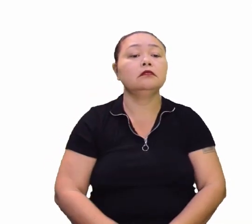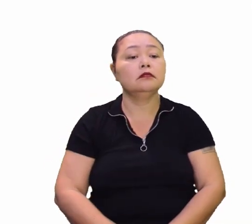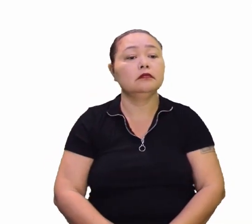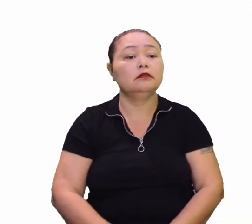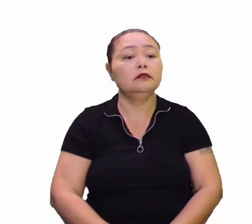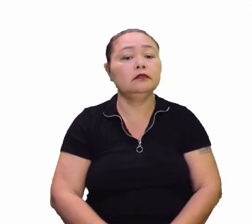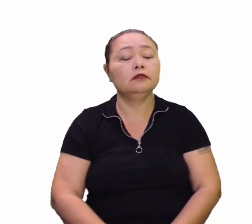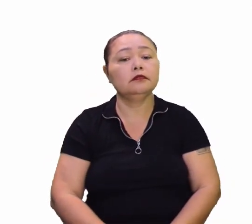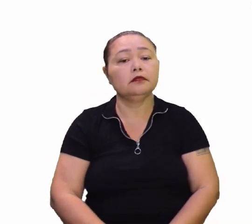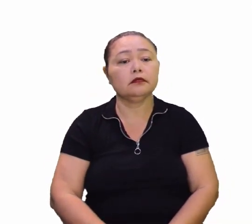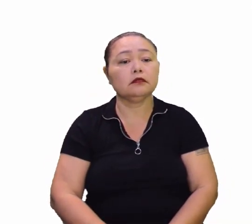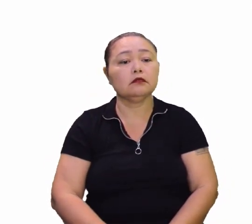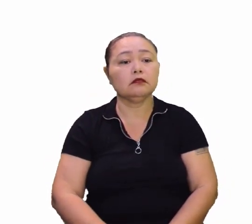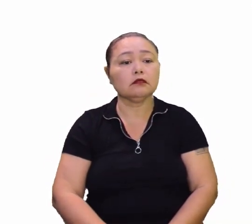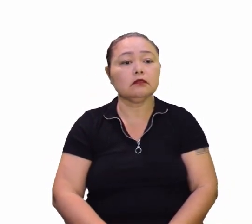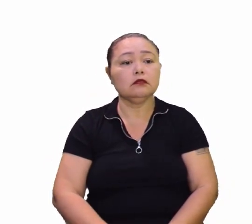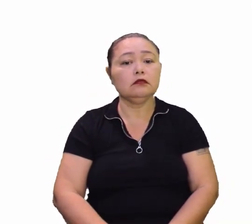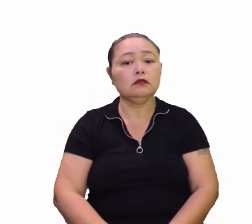mesmo.